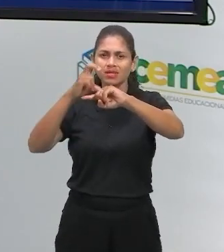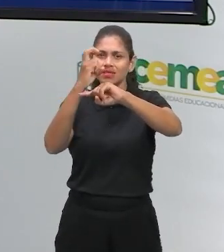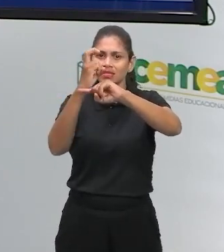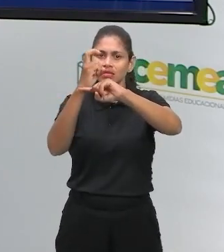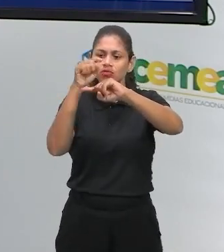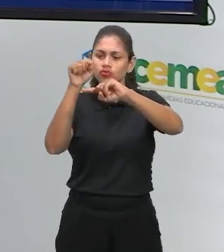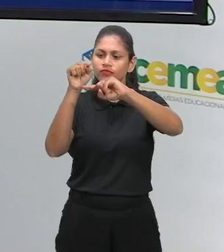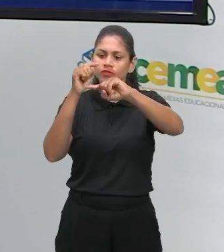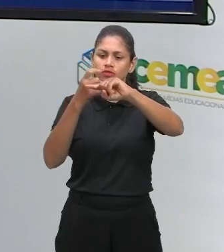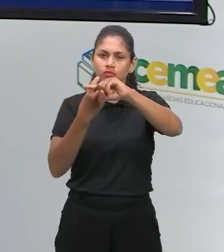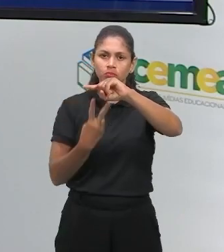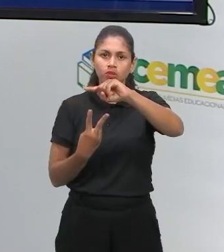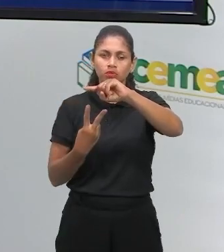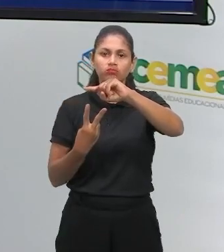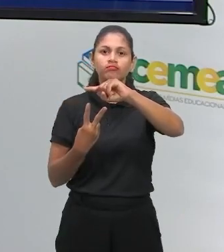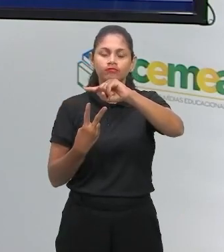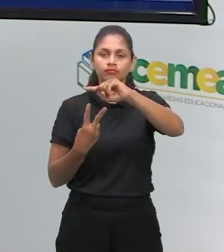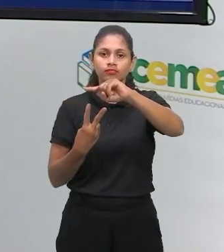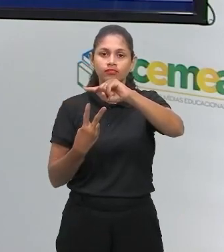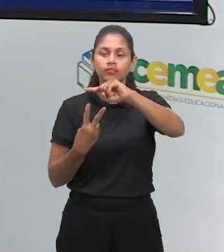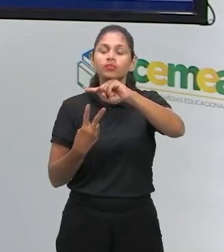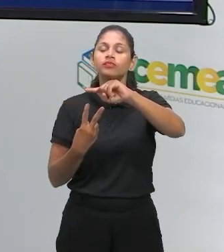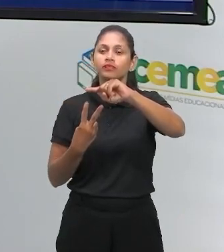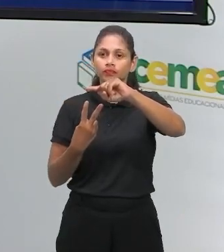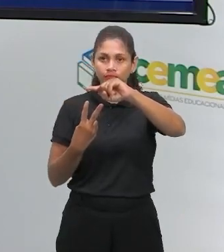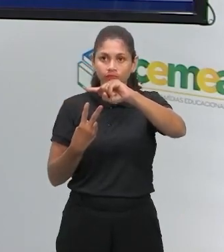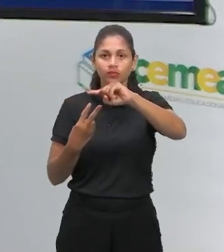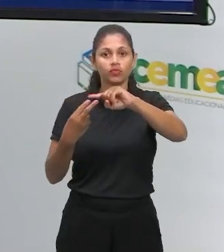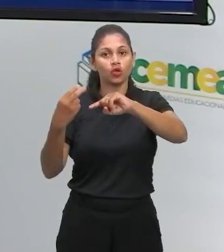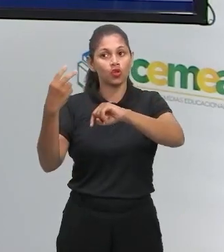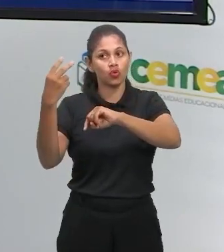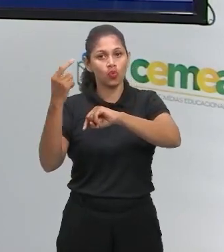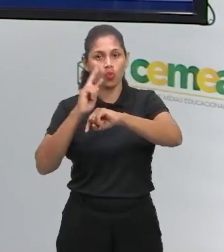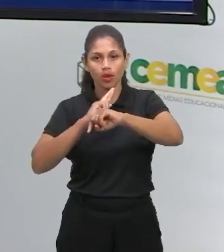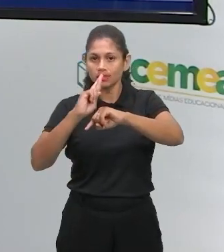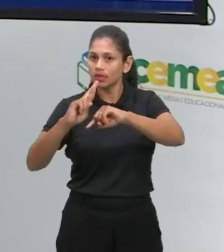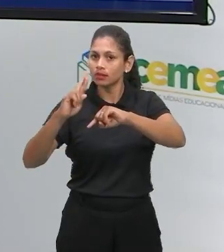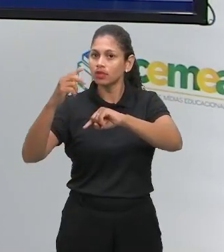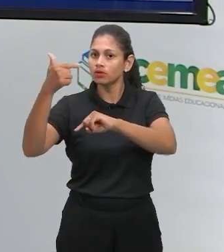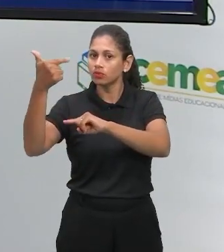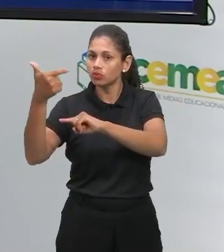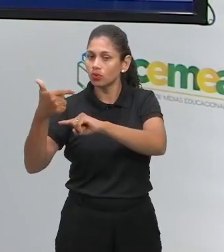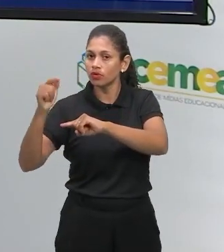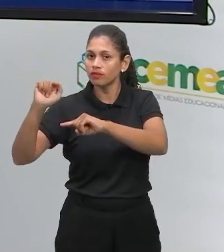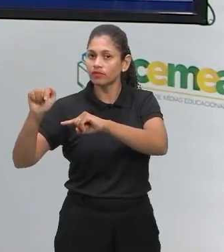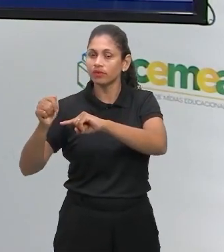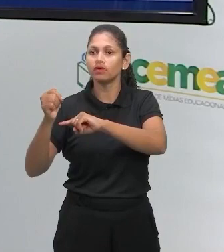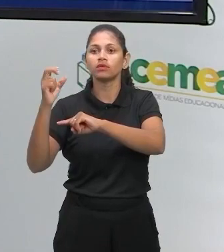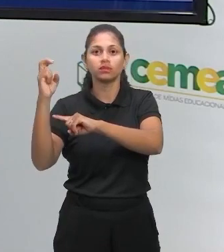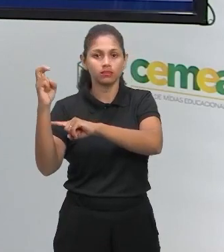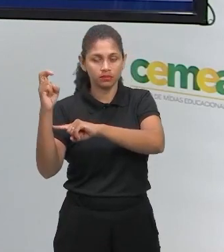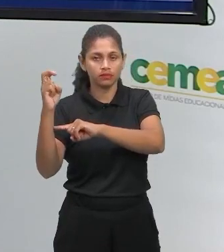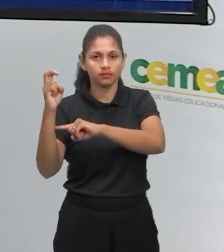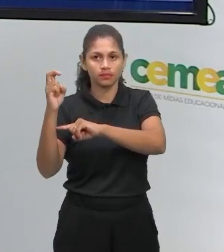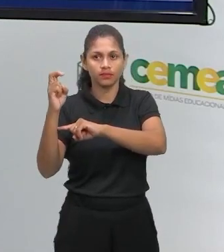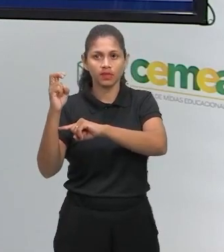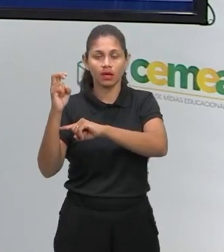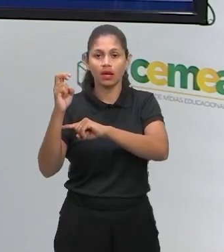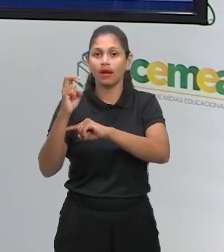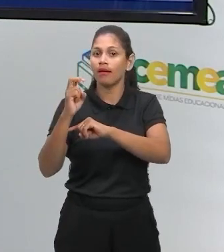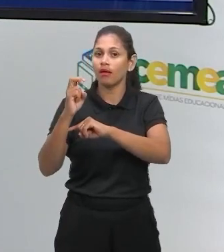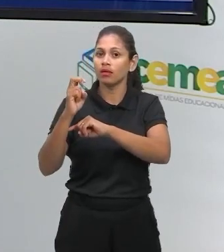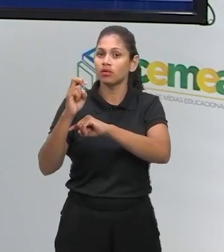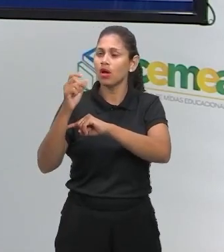2? Metade de 5? 2,5. Beleza. O que vai acontecer com essas potências, né? Essas potências de 10?